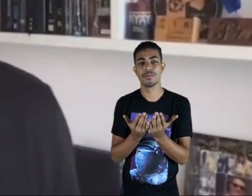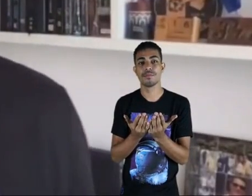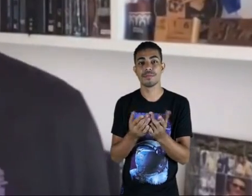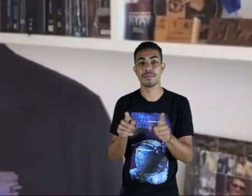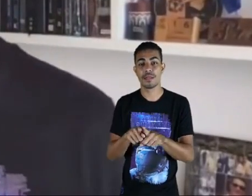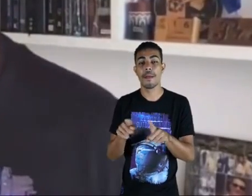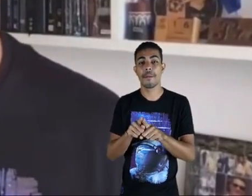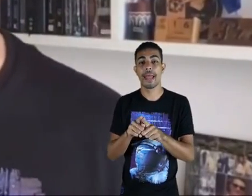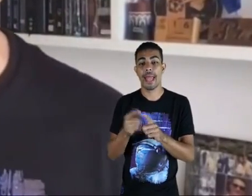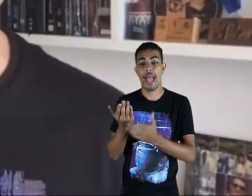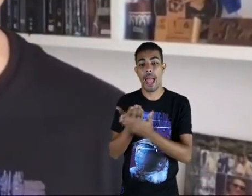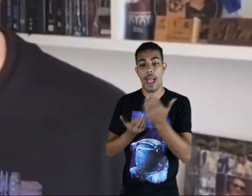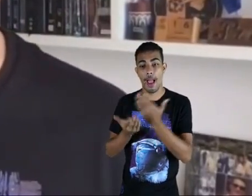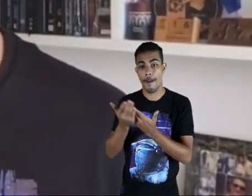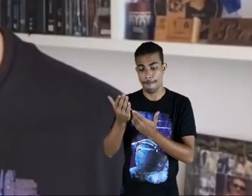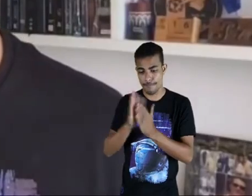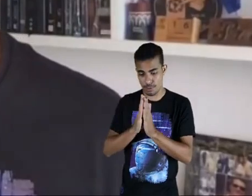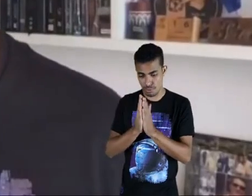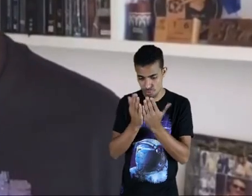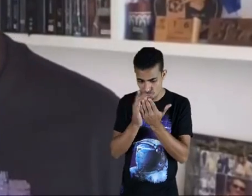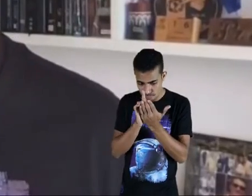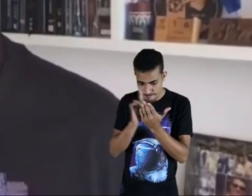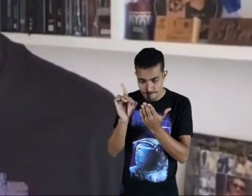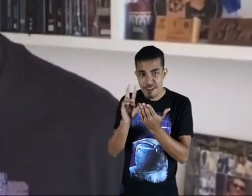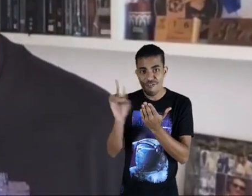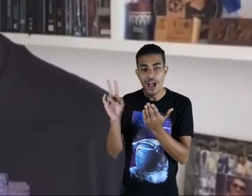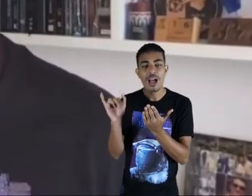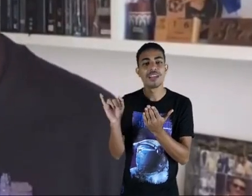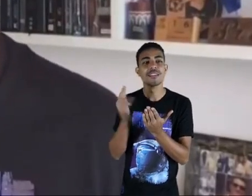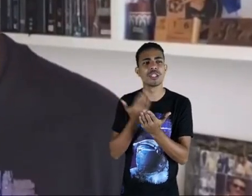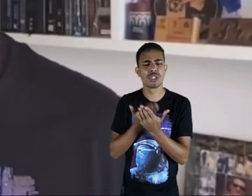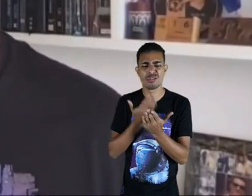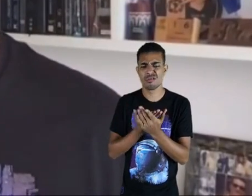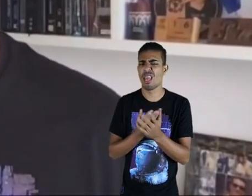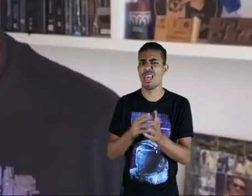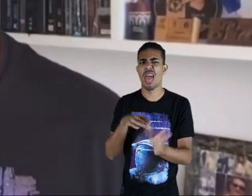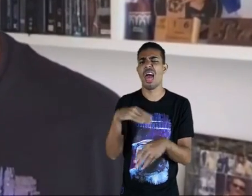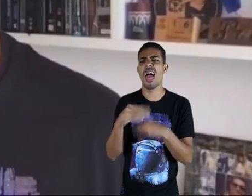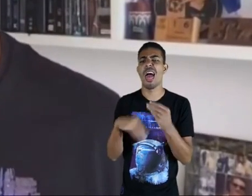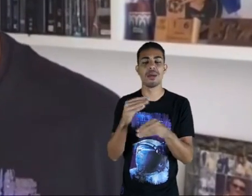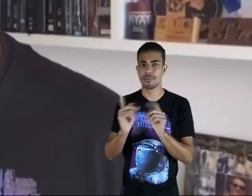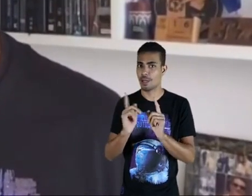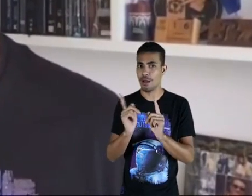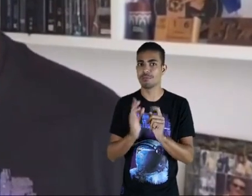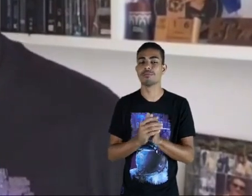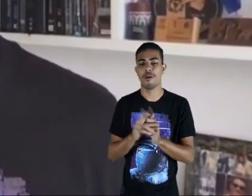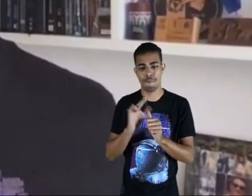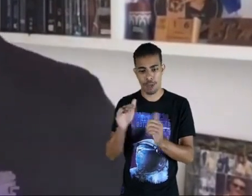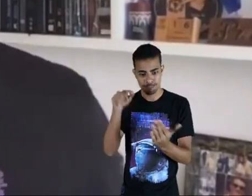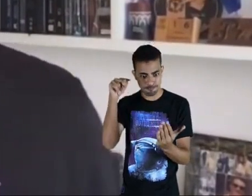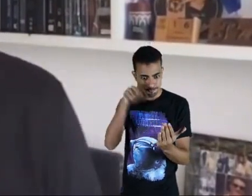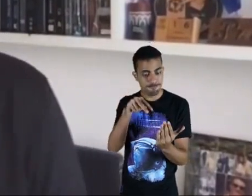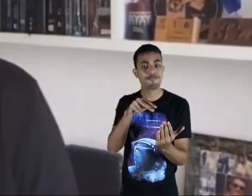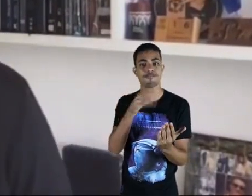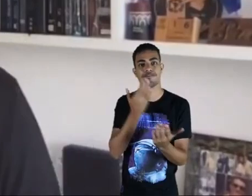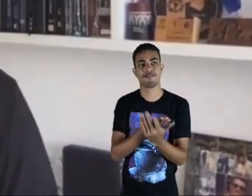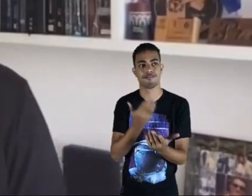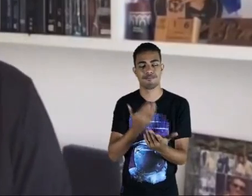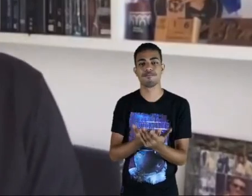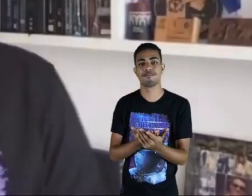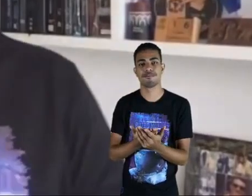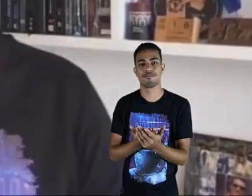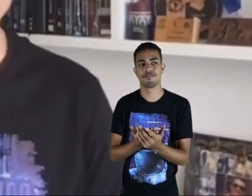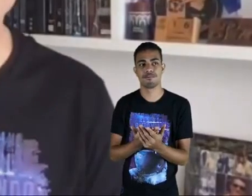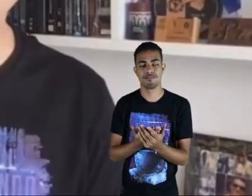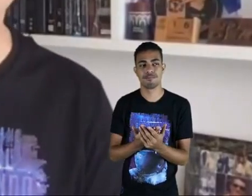estudar a palavra de Deus de maneira especial, sem enrolação, mas aí na palavra de Deus. Vamos